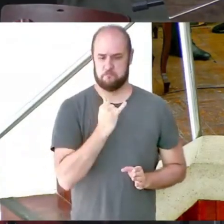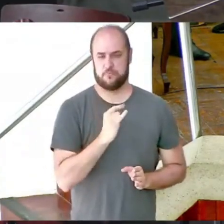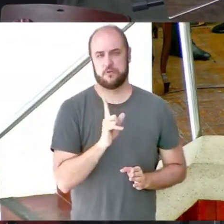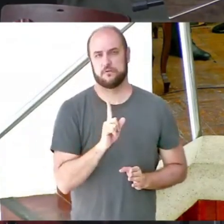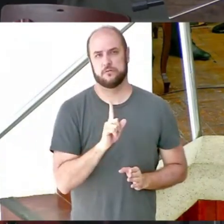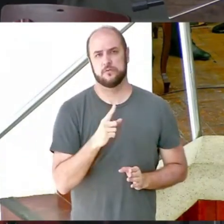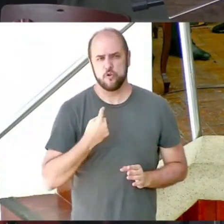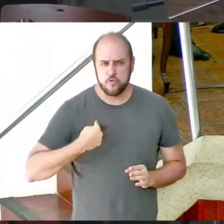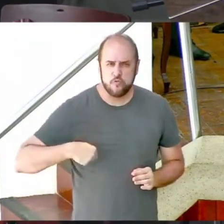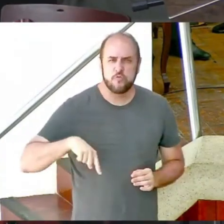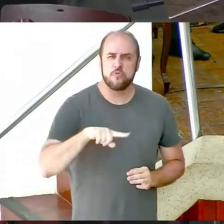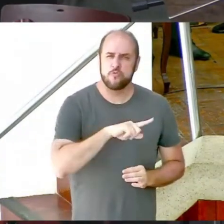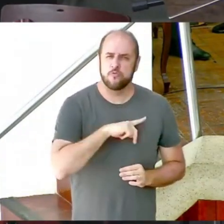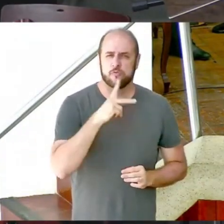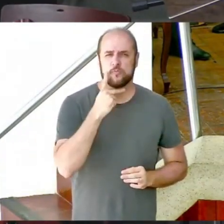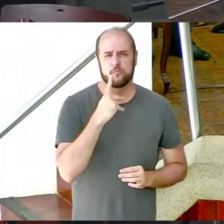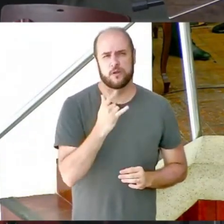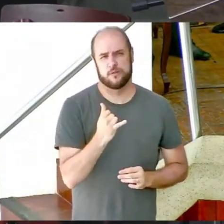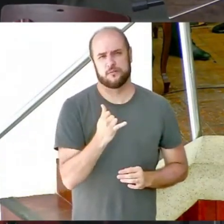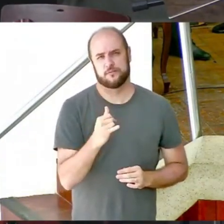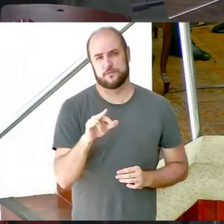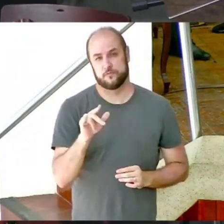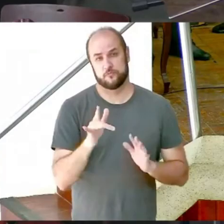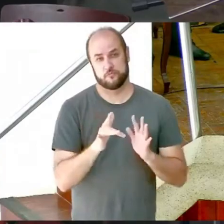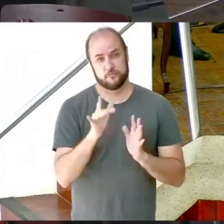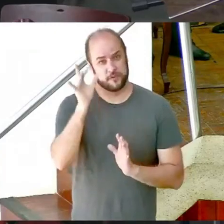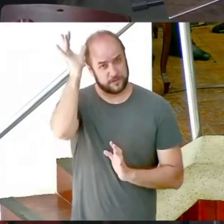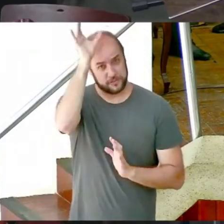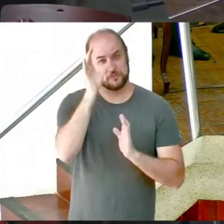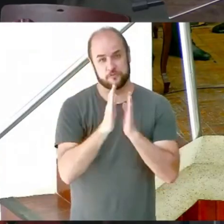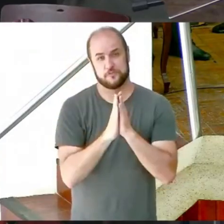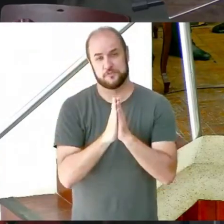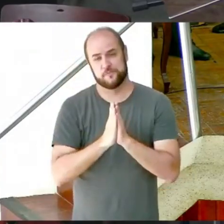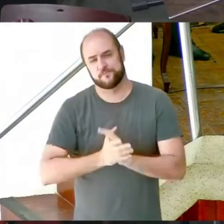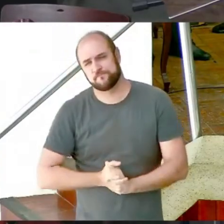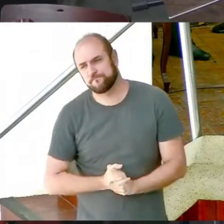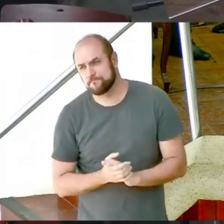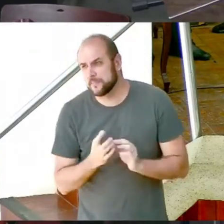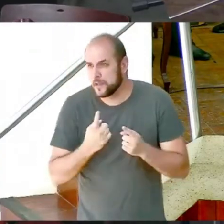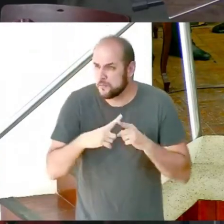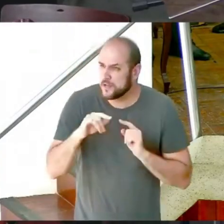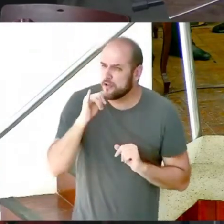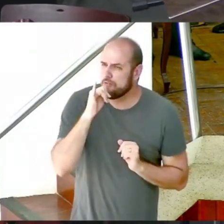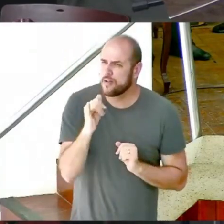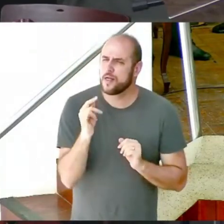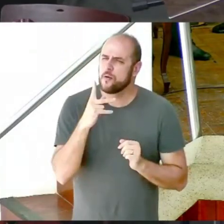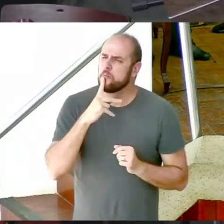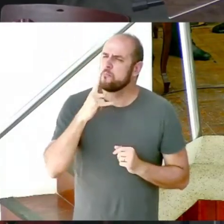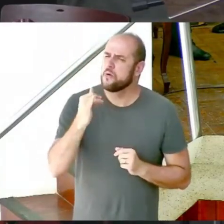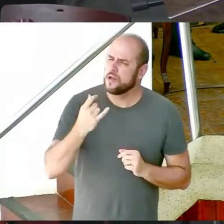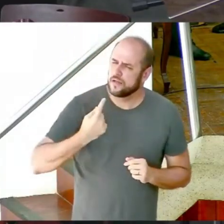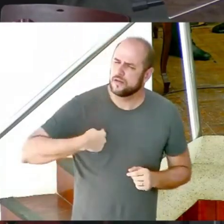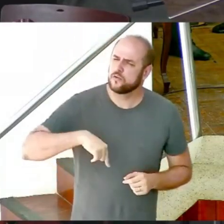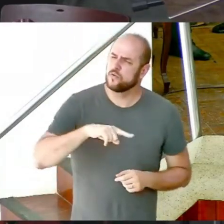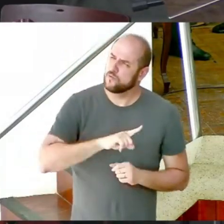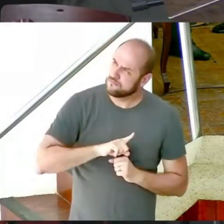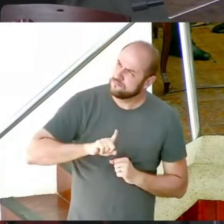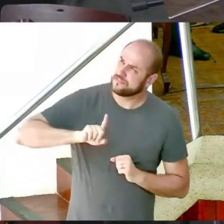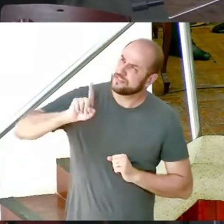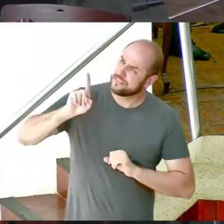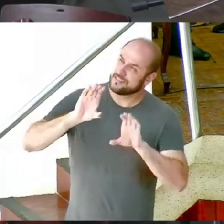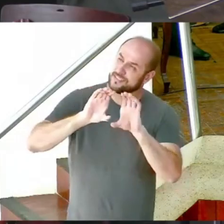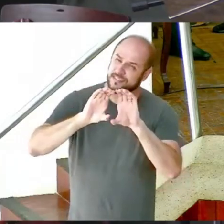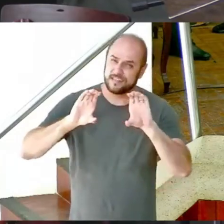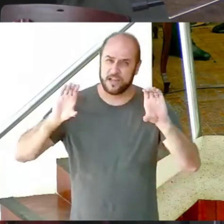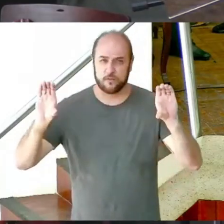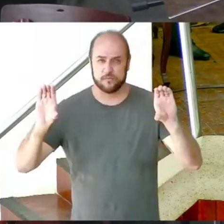Cristo orava. Mas a primeira petição vai à frente e diz: Pai nosso que estás no céu. Eis aí um